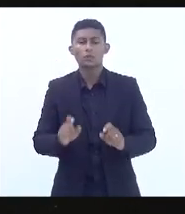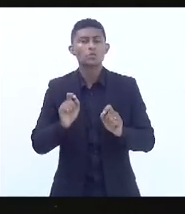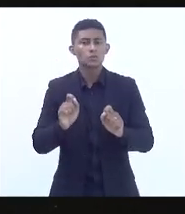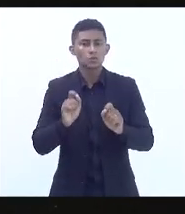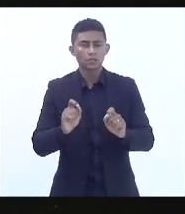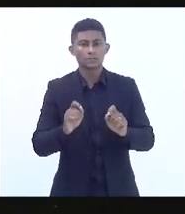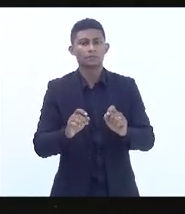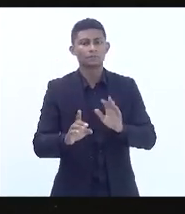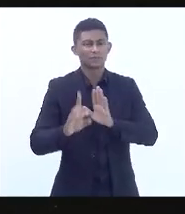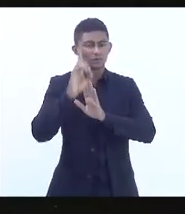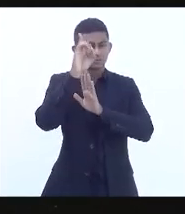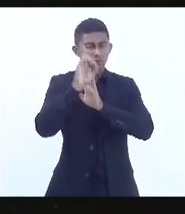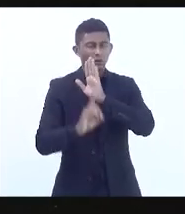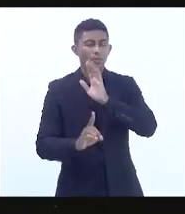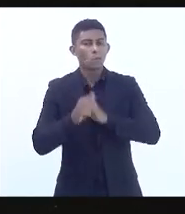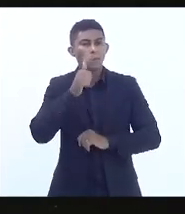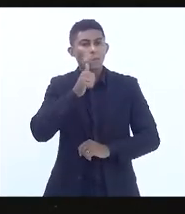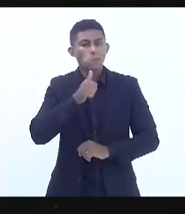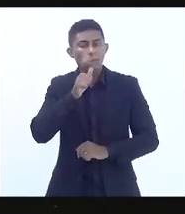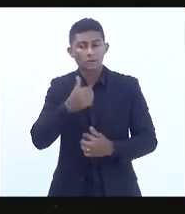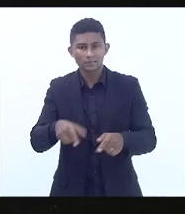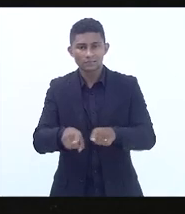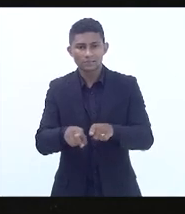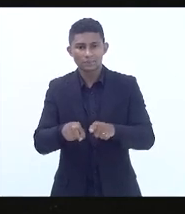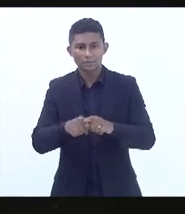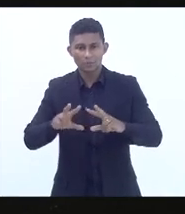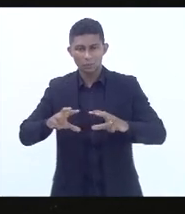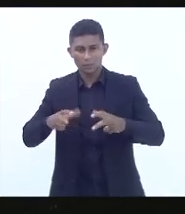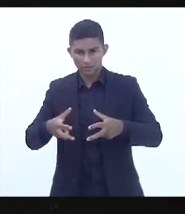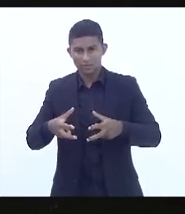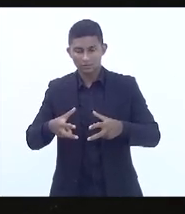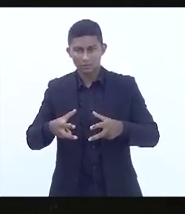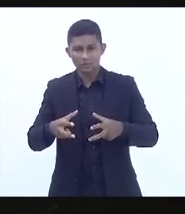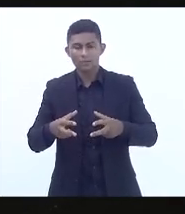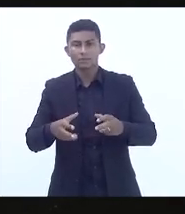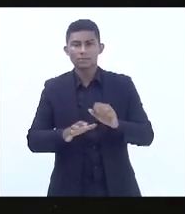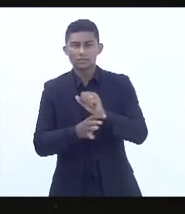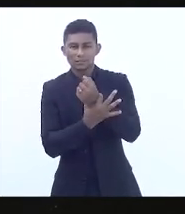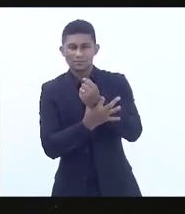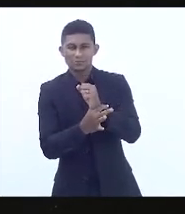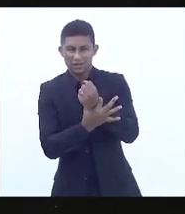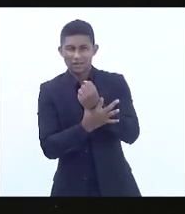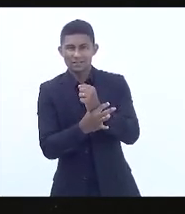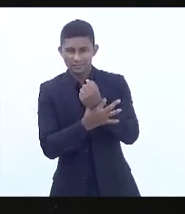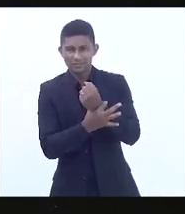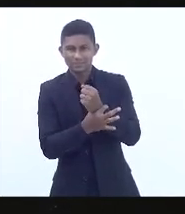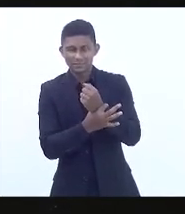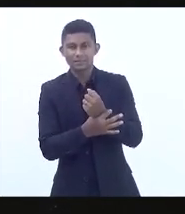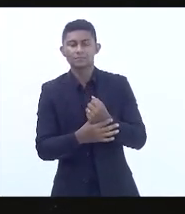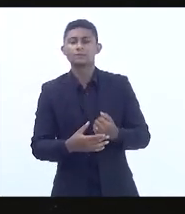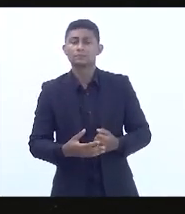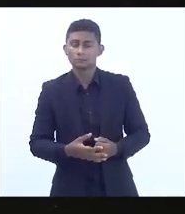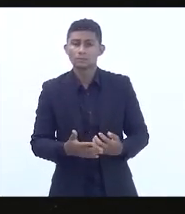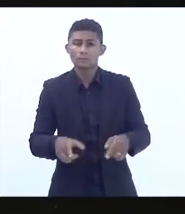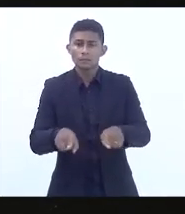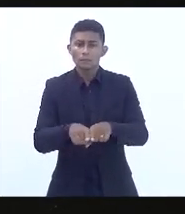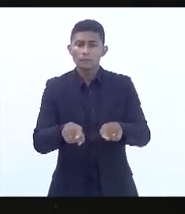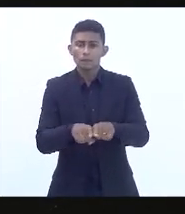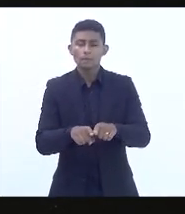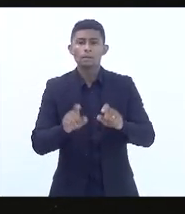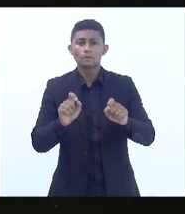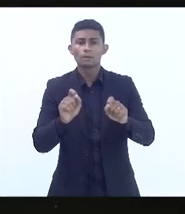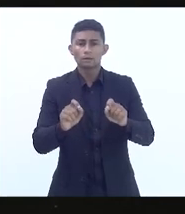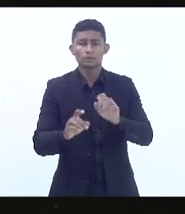das mulheres, às comissões de segurança pública e assuntos de política desta casa e a de defesa de